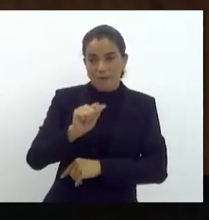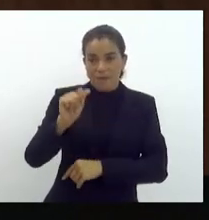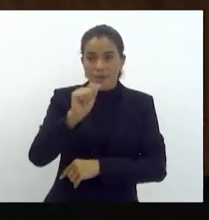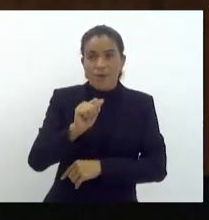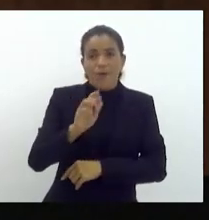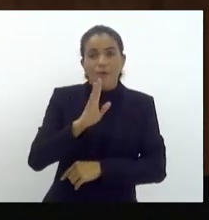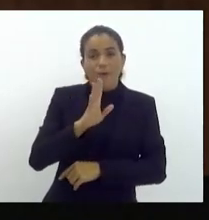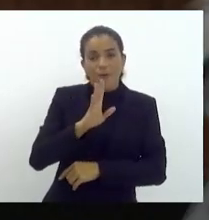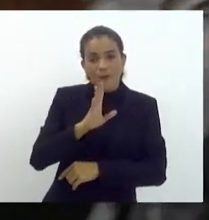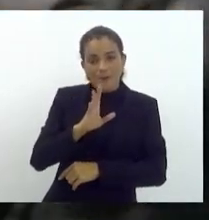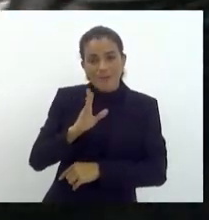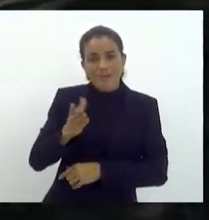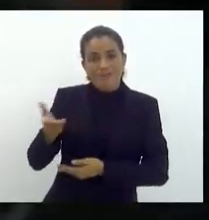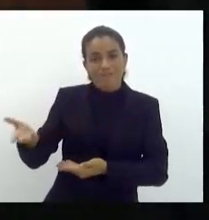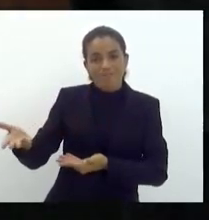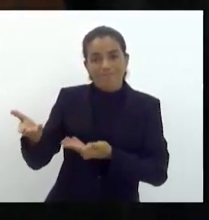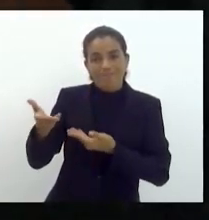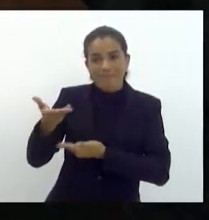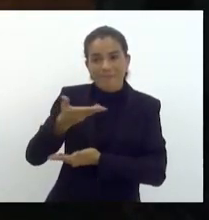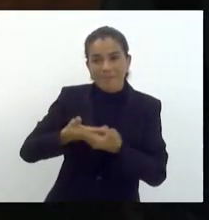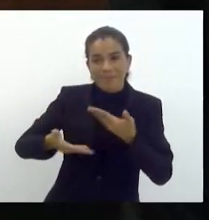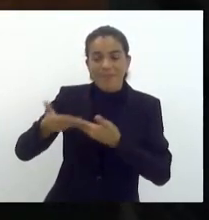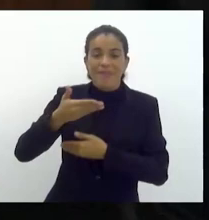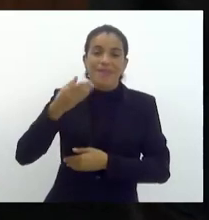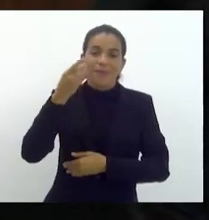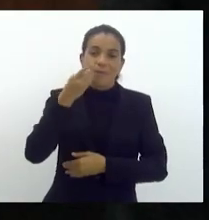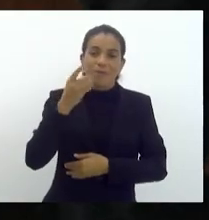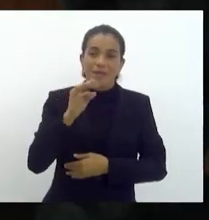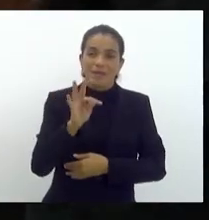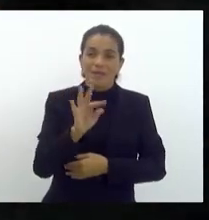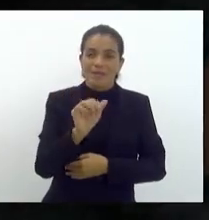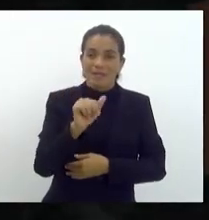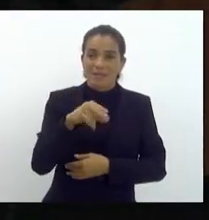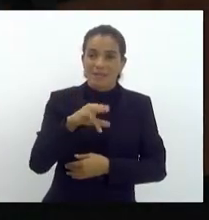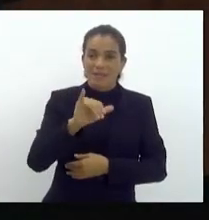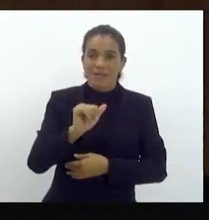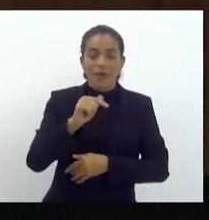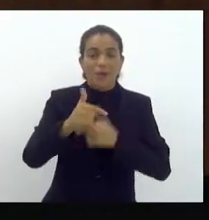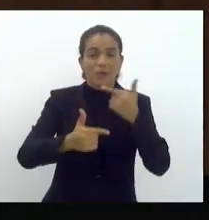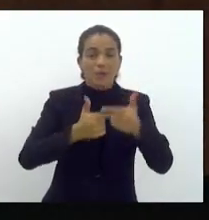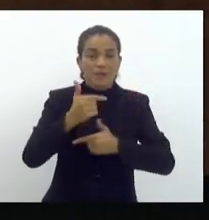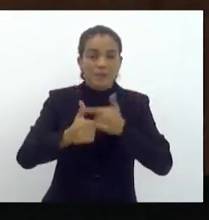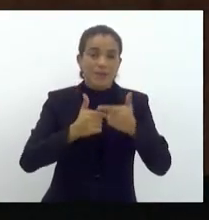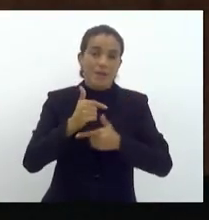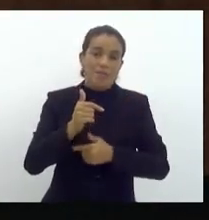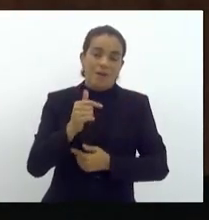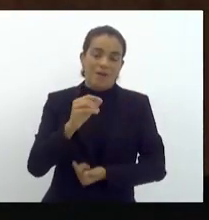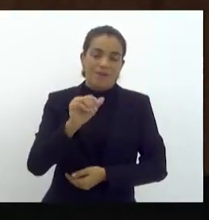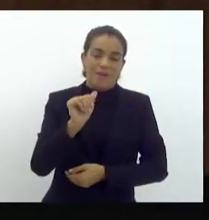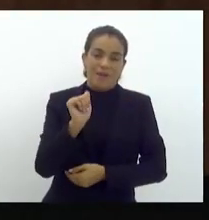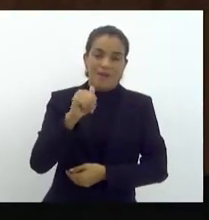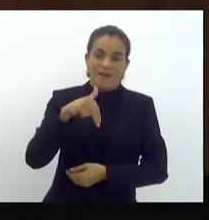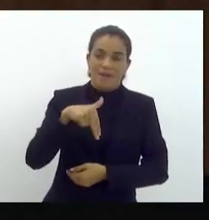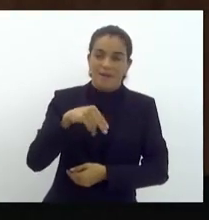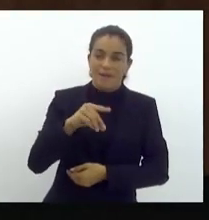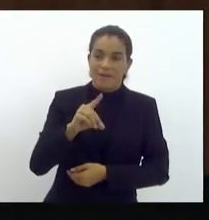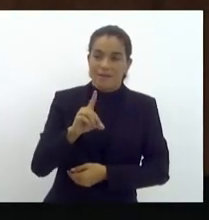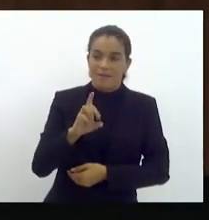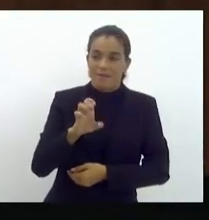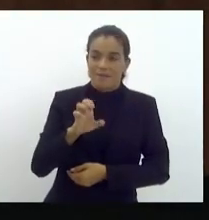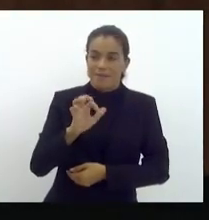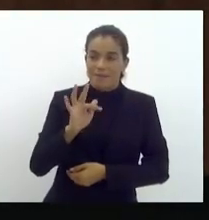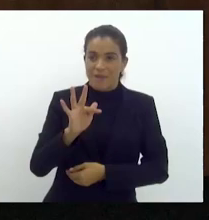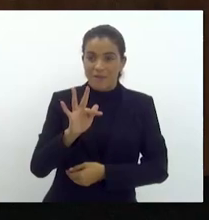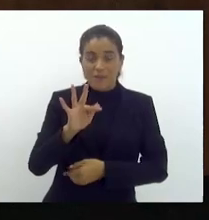através de uma querida sempre deputada Tânia Rodrigues o trabalho da AMBEV Então a nossa a nossa emenda também